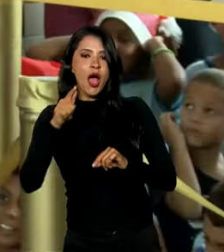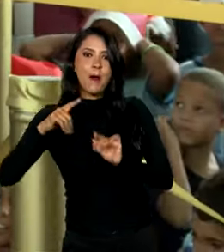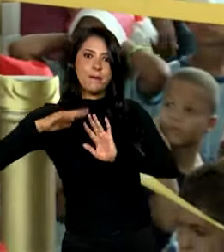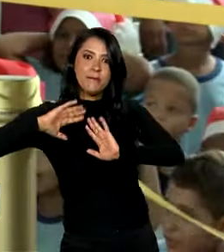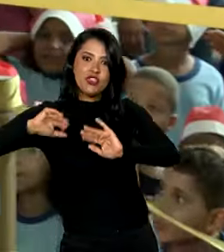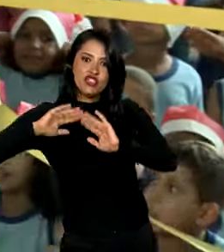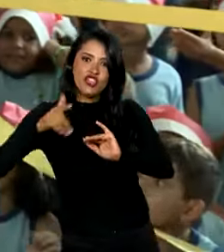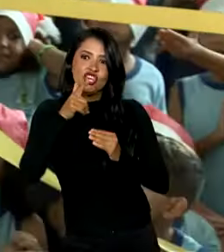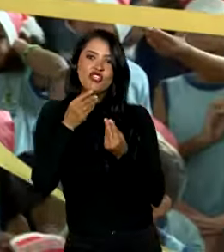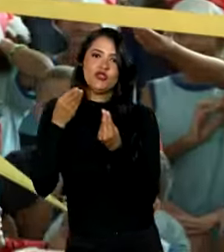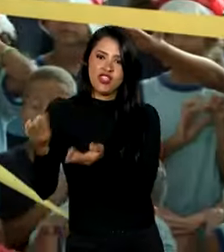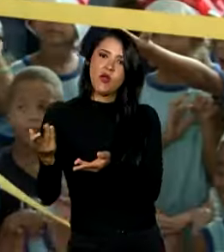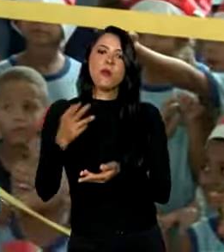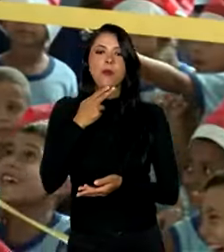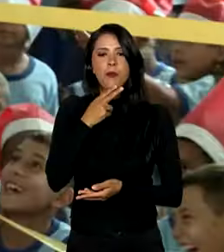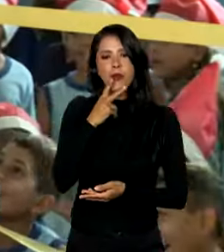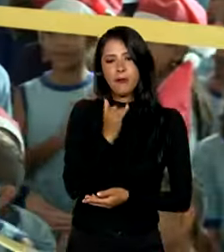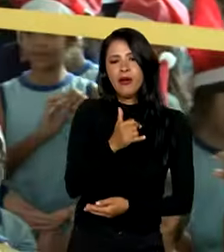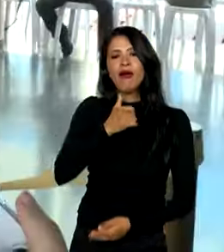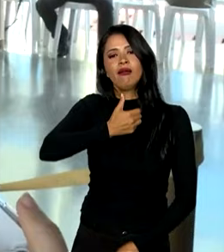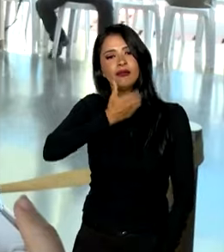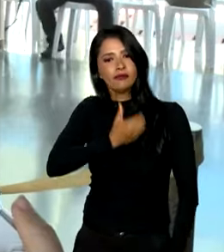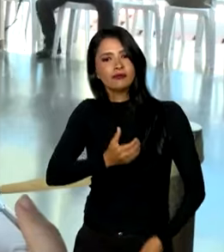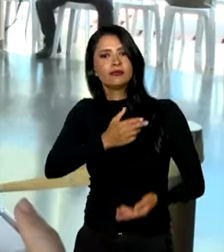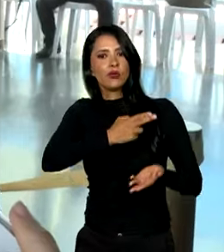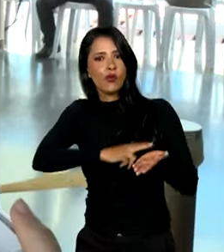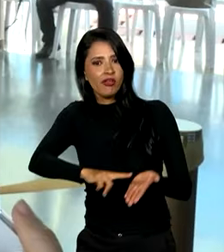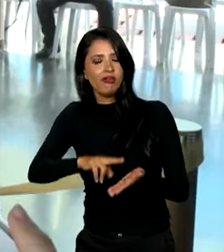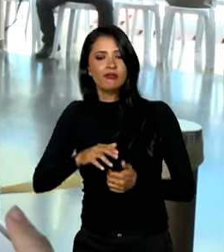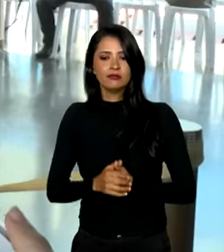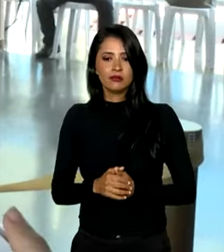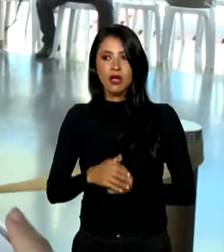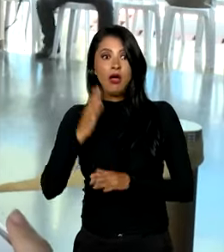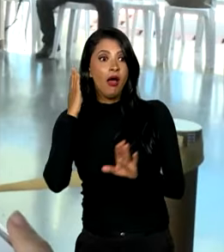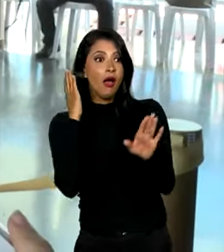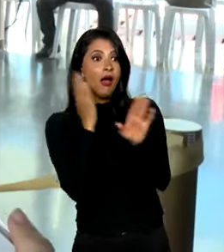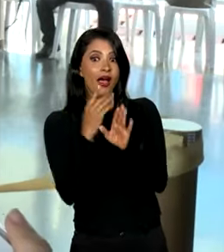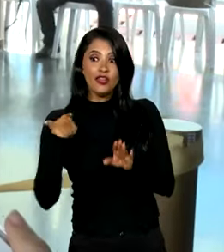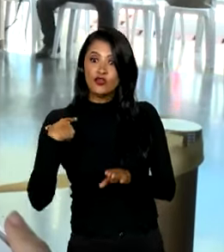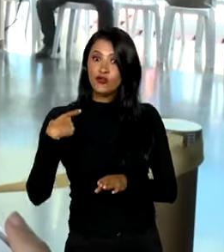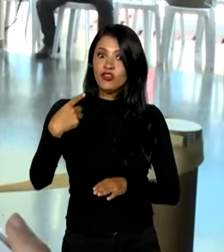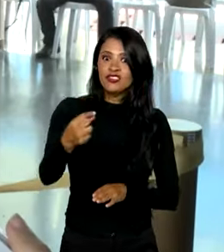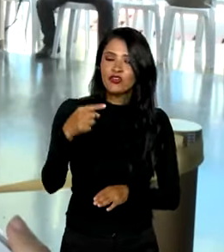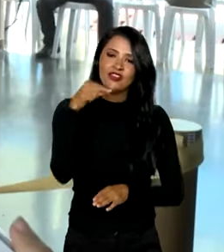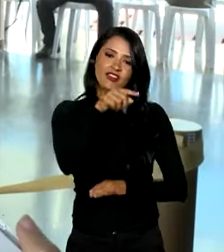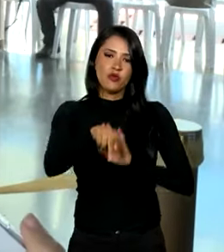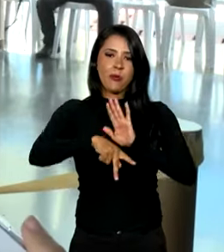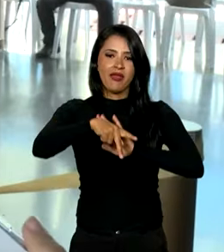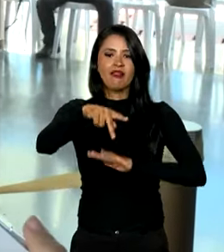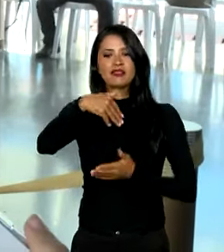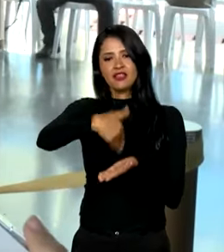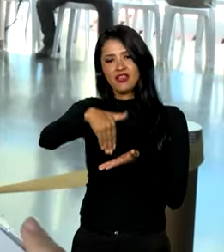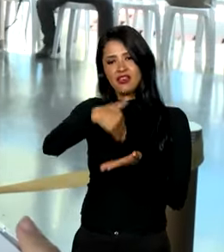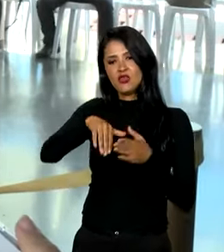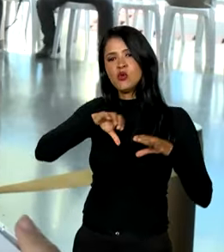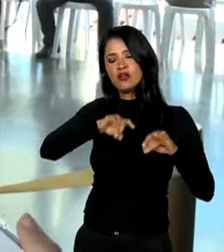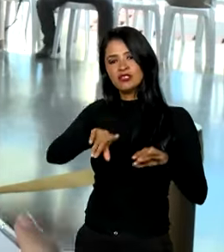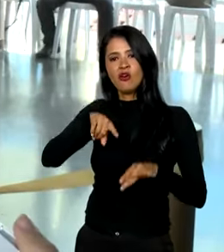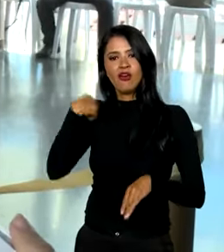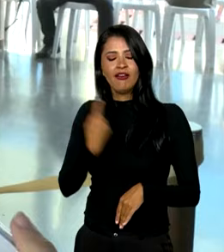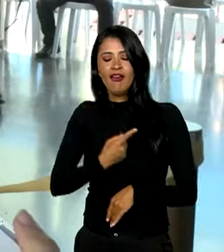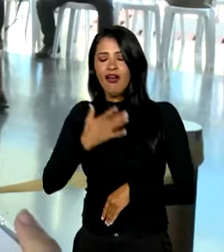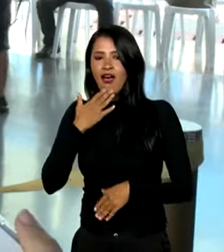pelo Papai Noel dos Correios. Quando a gente descobriu que a gente foi selecionado pela própria Secretaria de Educação, a gente ficou